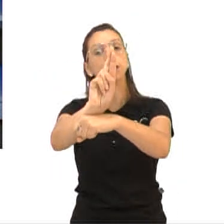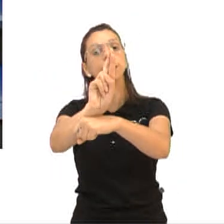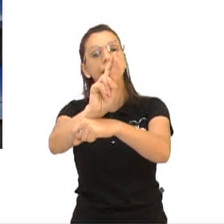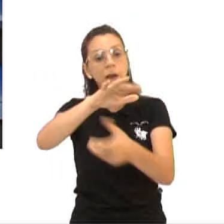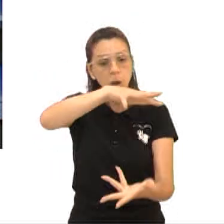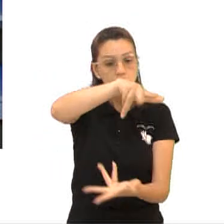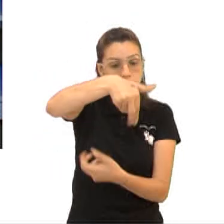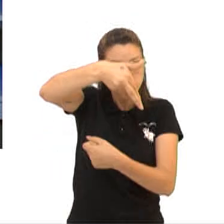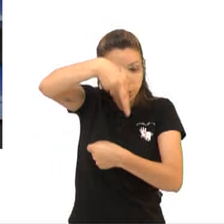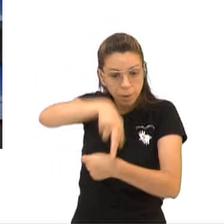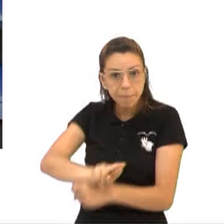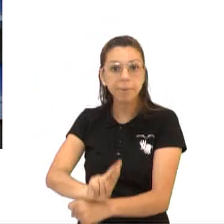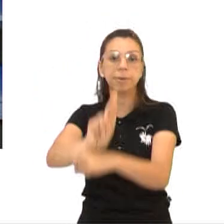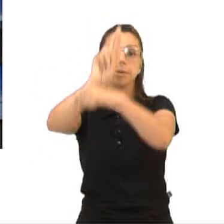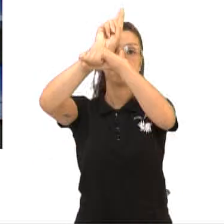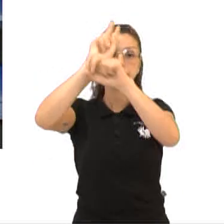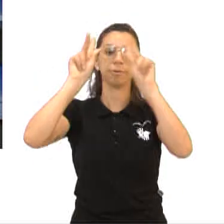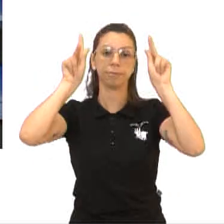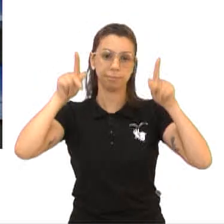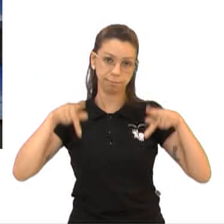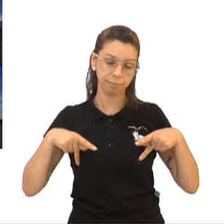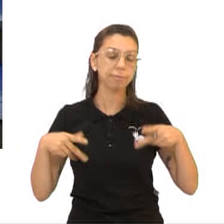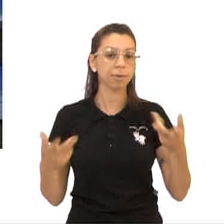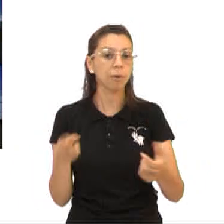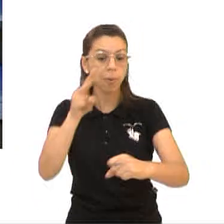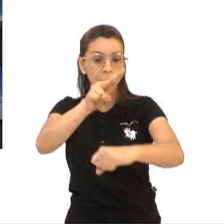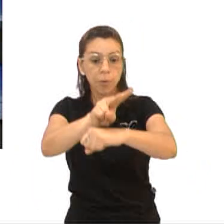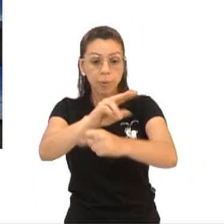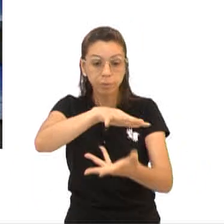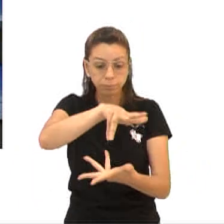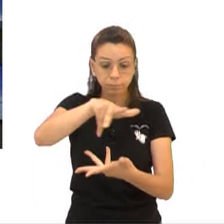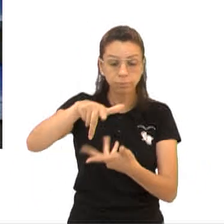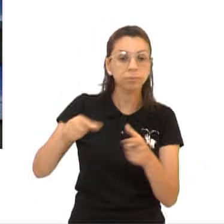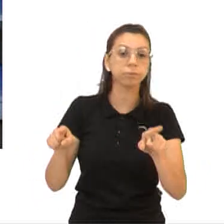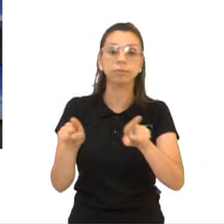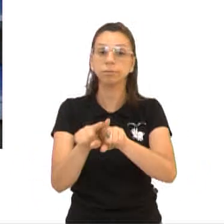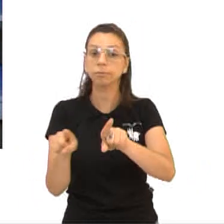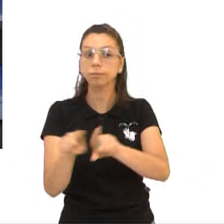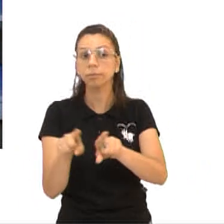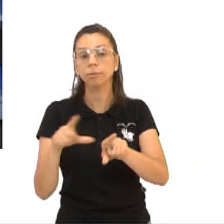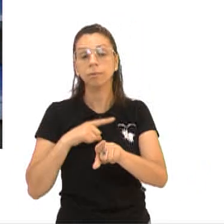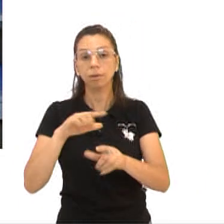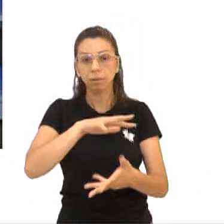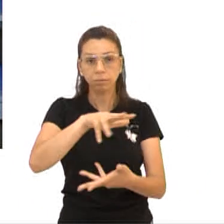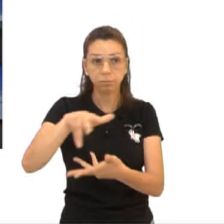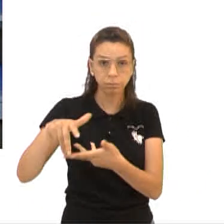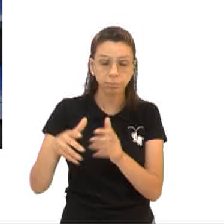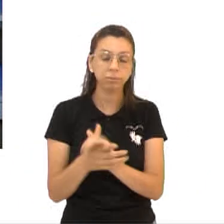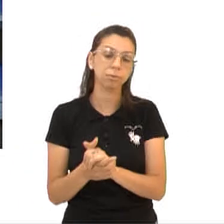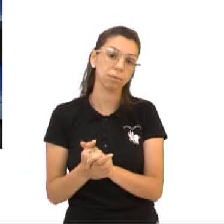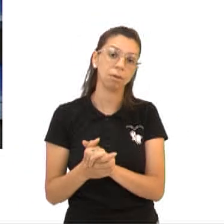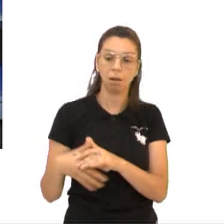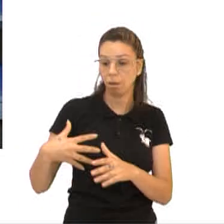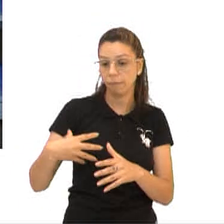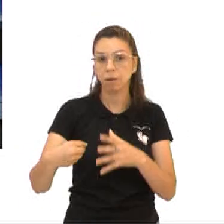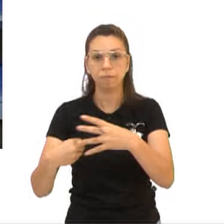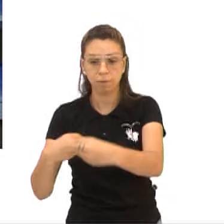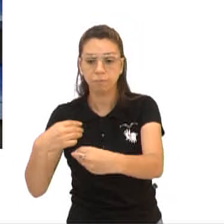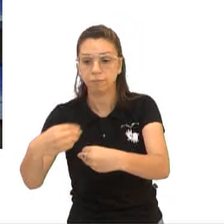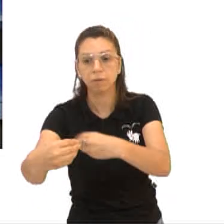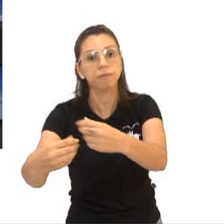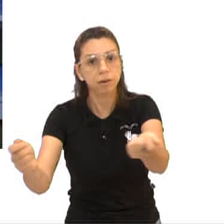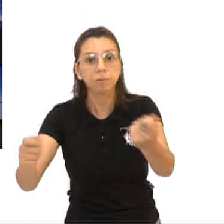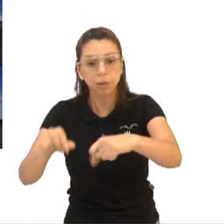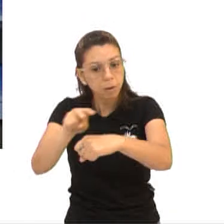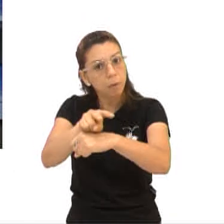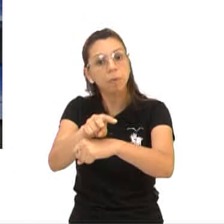que habitam esse mundo. E cuidar do planeta é também cuidar do mundo para as futuras gerações, como você citou, mas